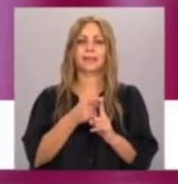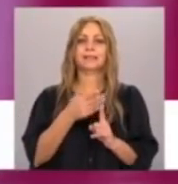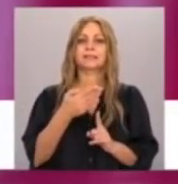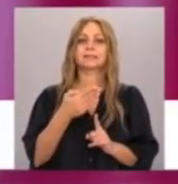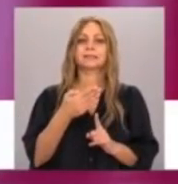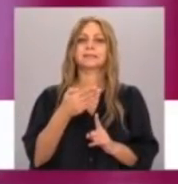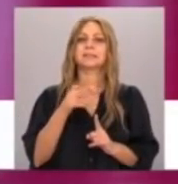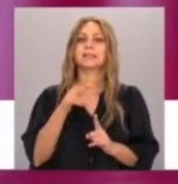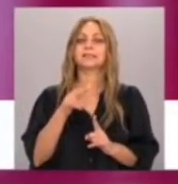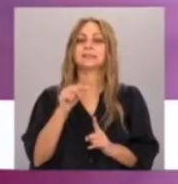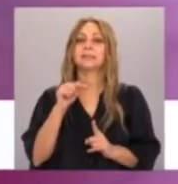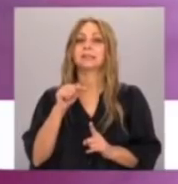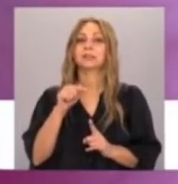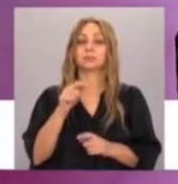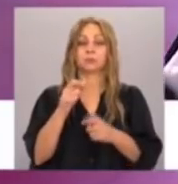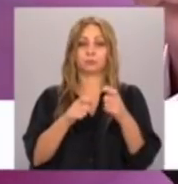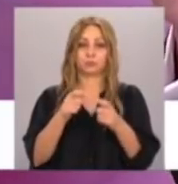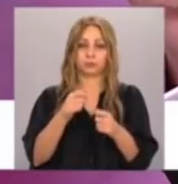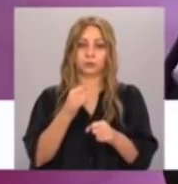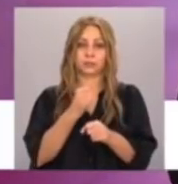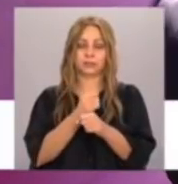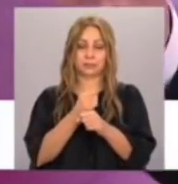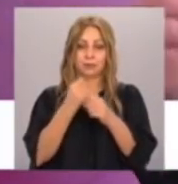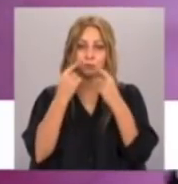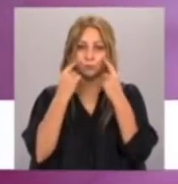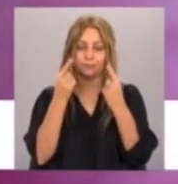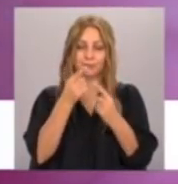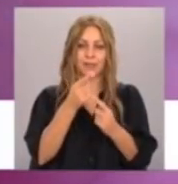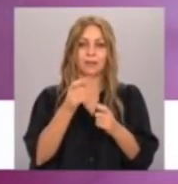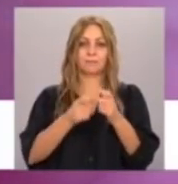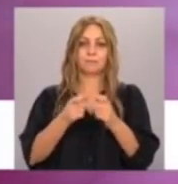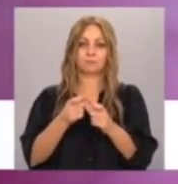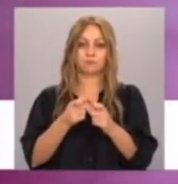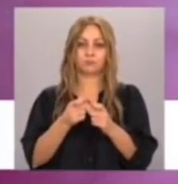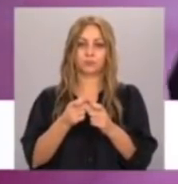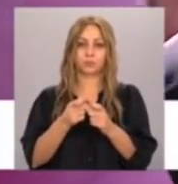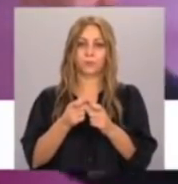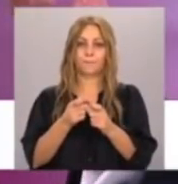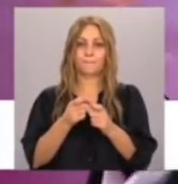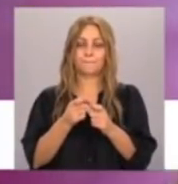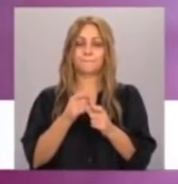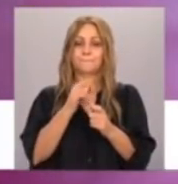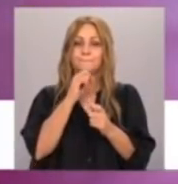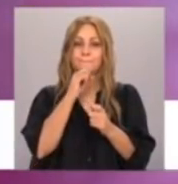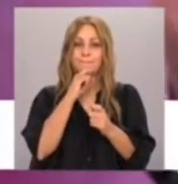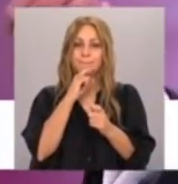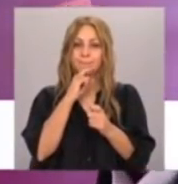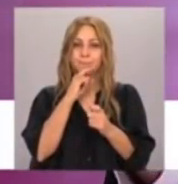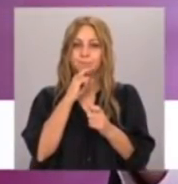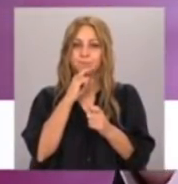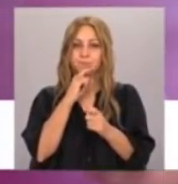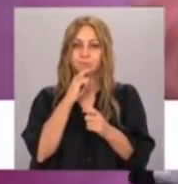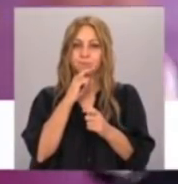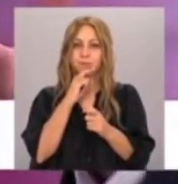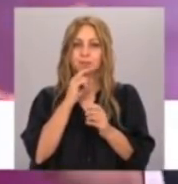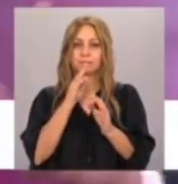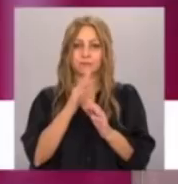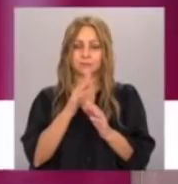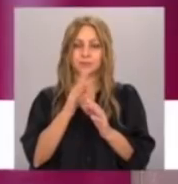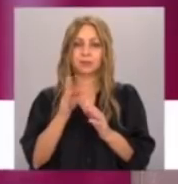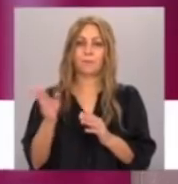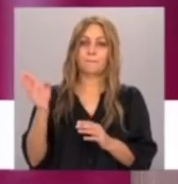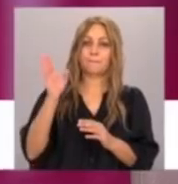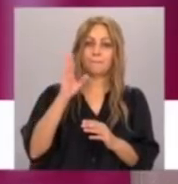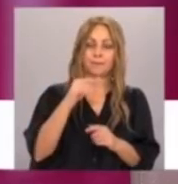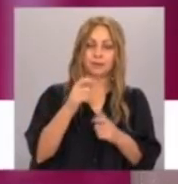funcionários estes sabores privados que possam entrar no negócio da Saúde aumentar a surpresa nossa saúde e um colaborador e